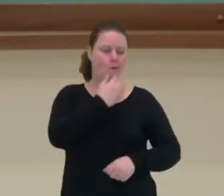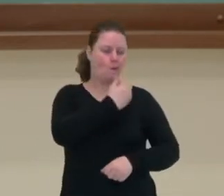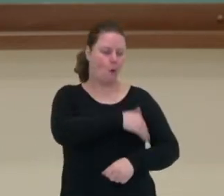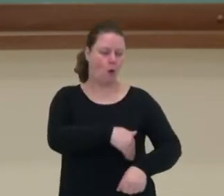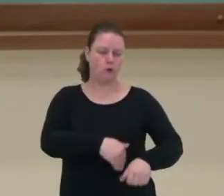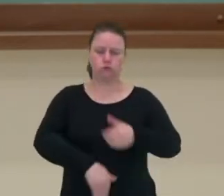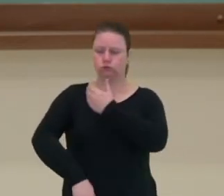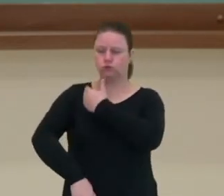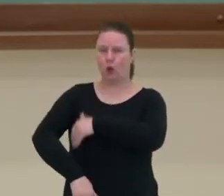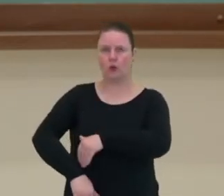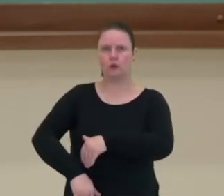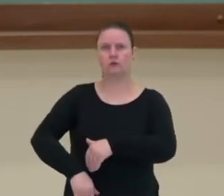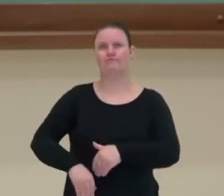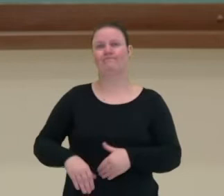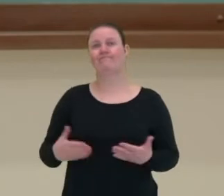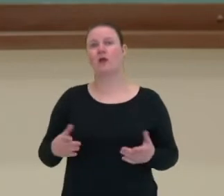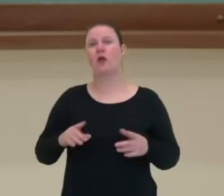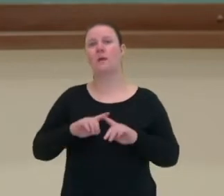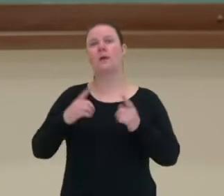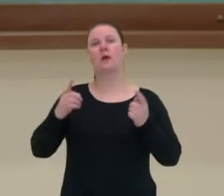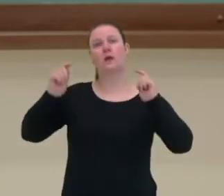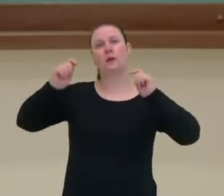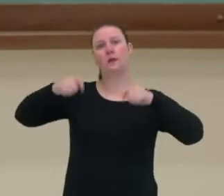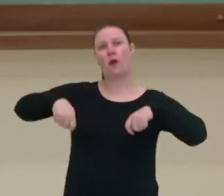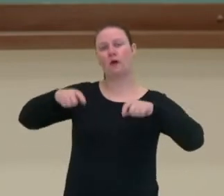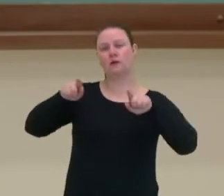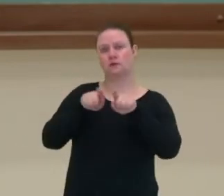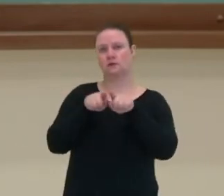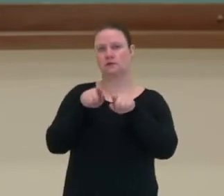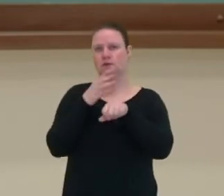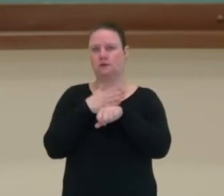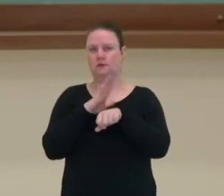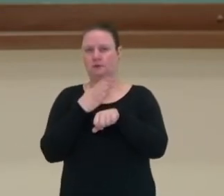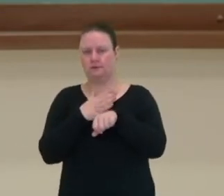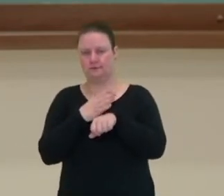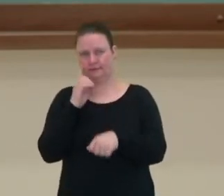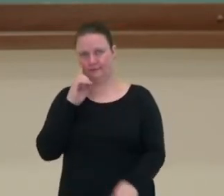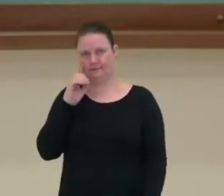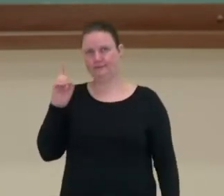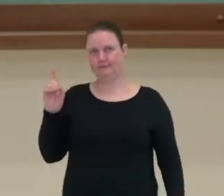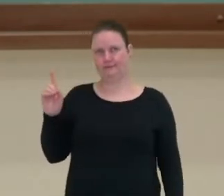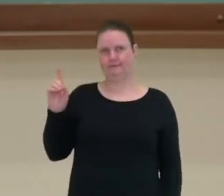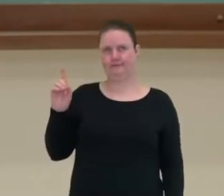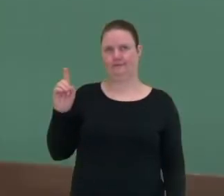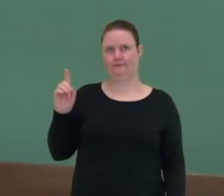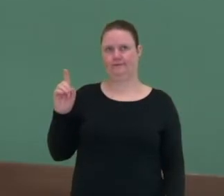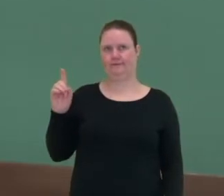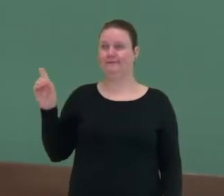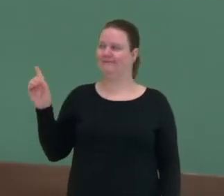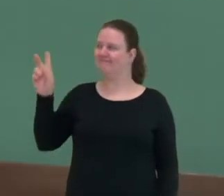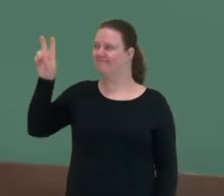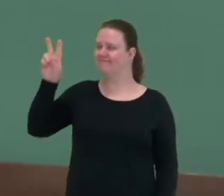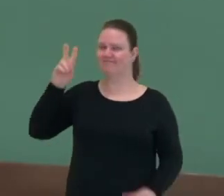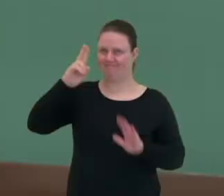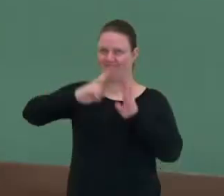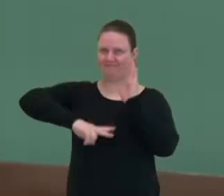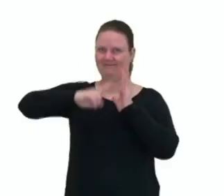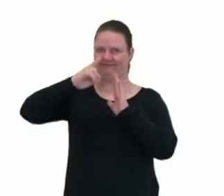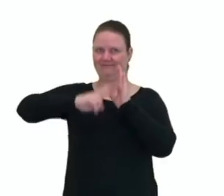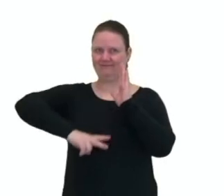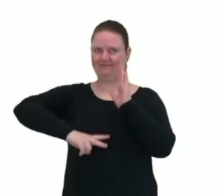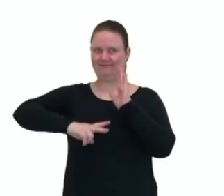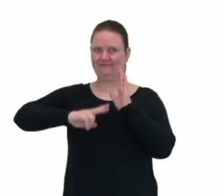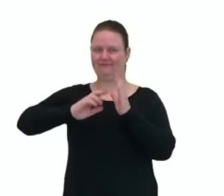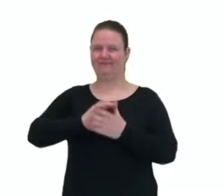até intelectuais, possam também praticá-lo. Olha só, o tiro com arco paralímpico pode